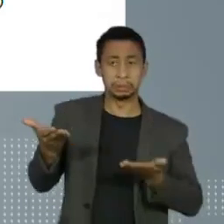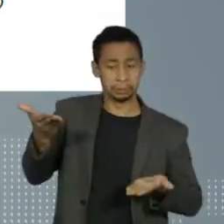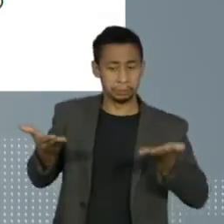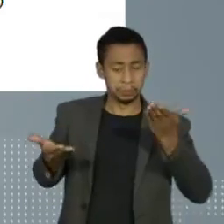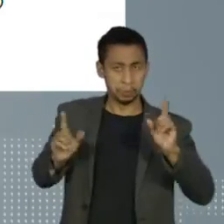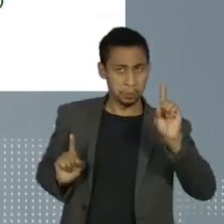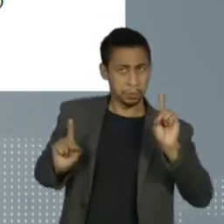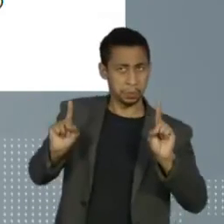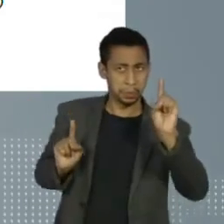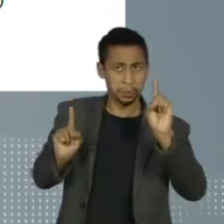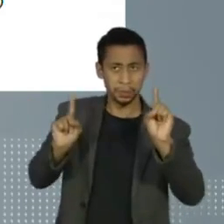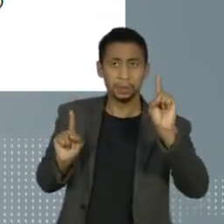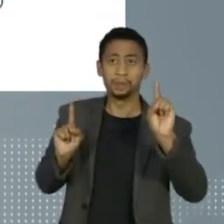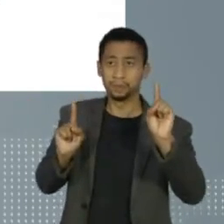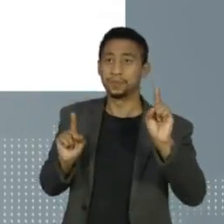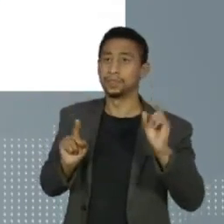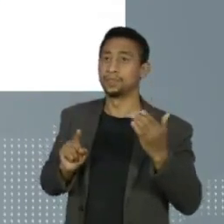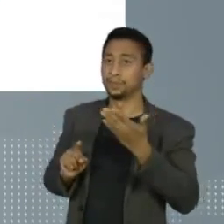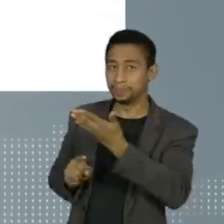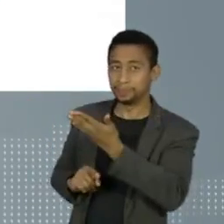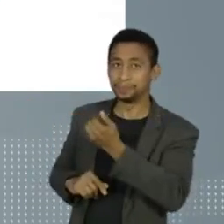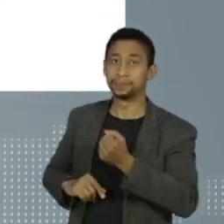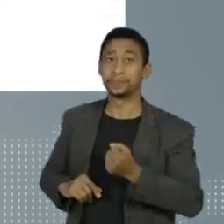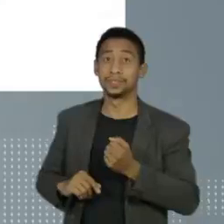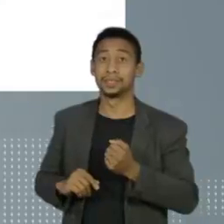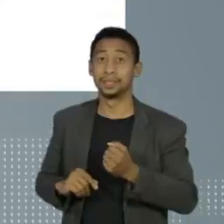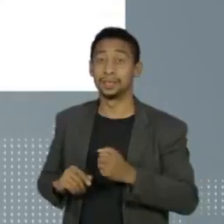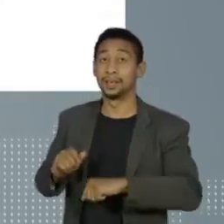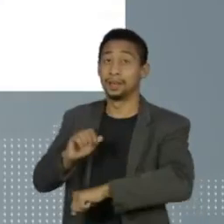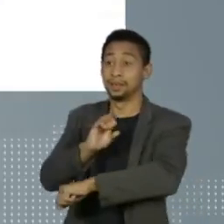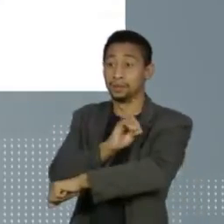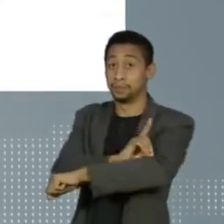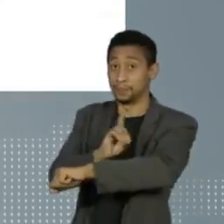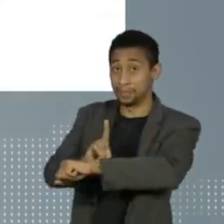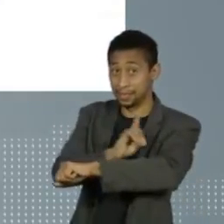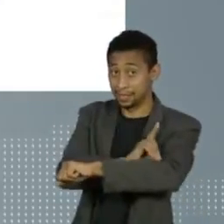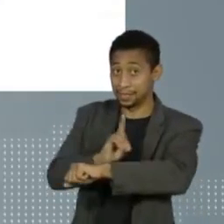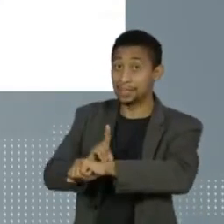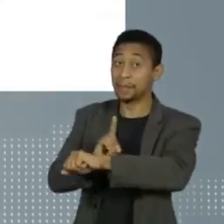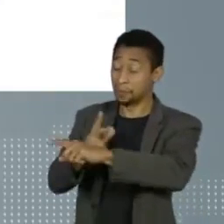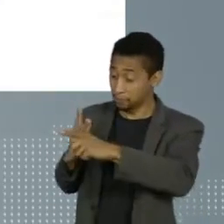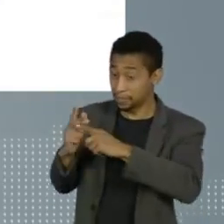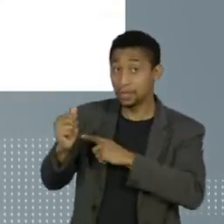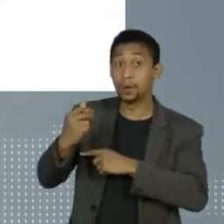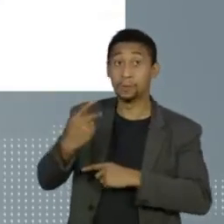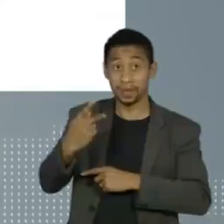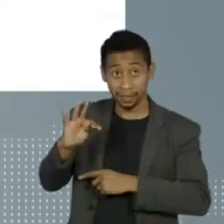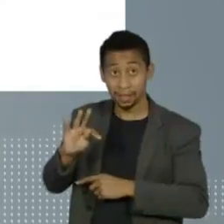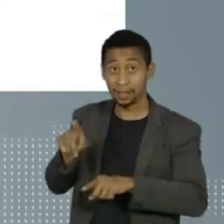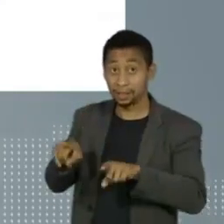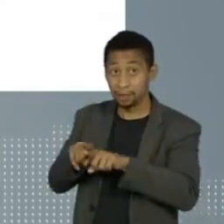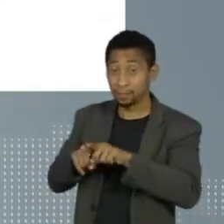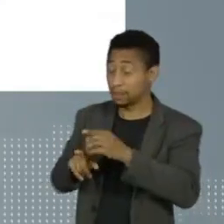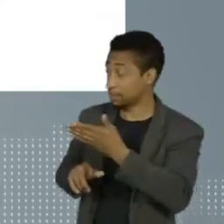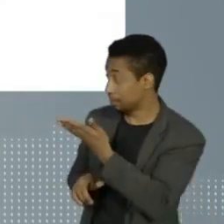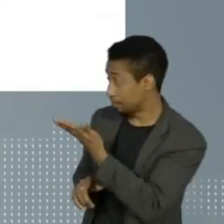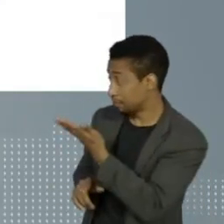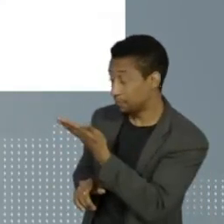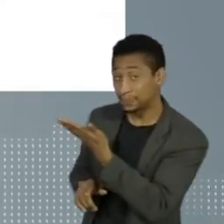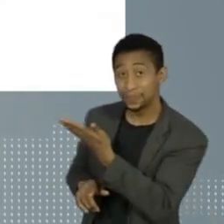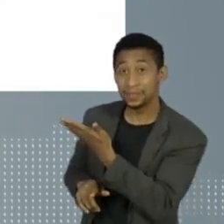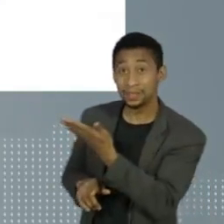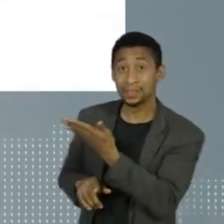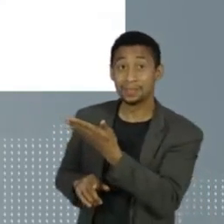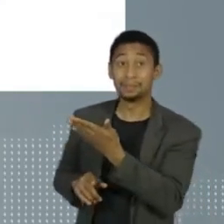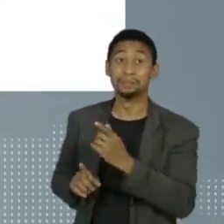Átila jacomussi do PSB no ABC em Diadema outra Vitória do PT com José Felipe Júnior sobre itaca e